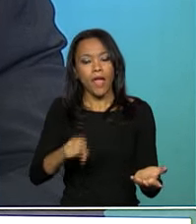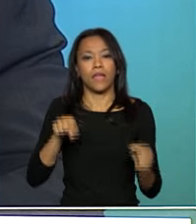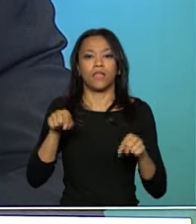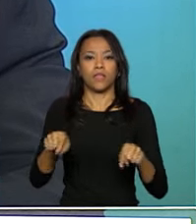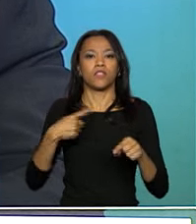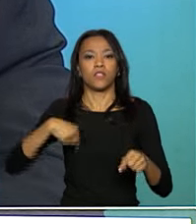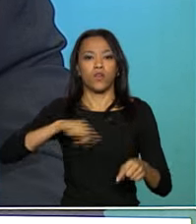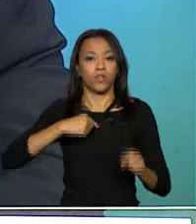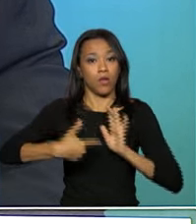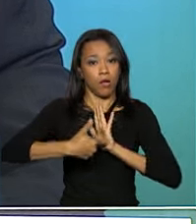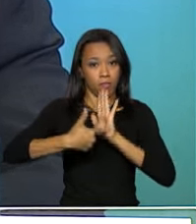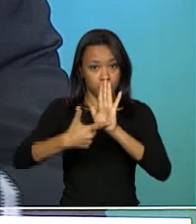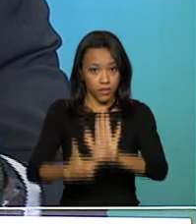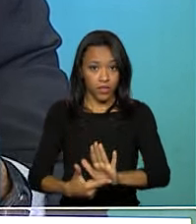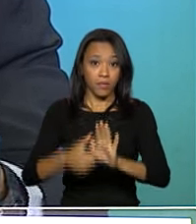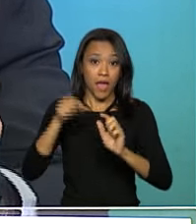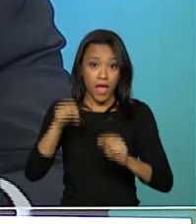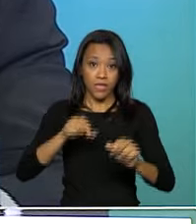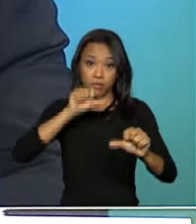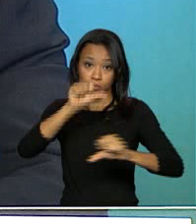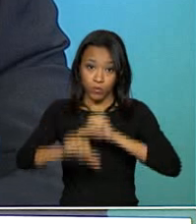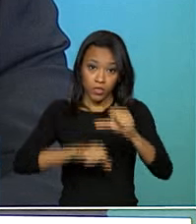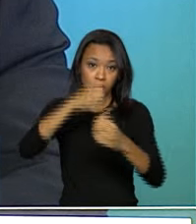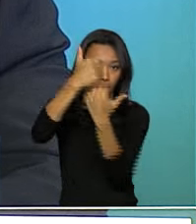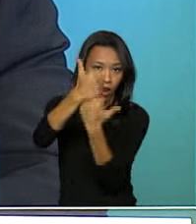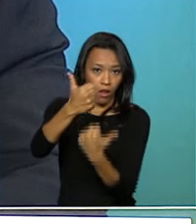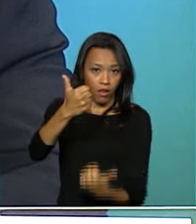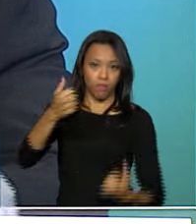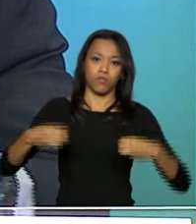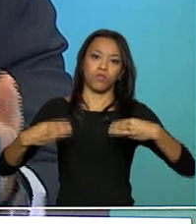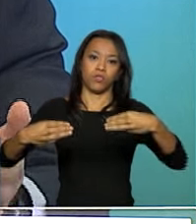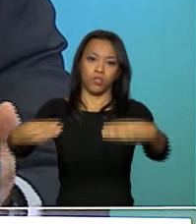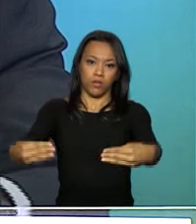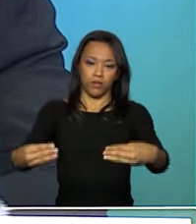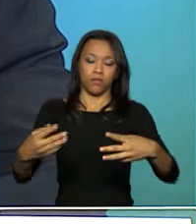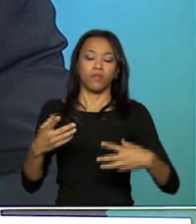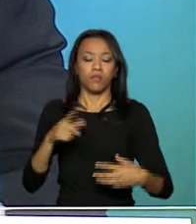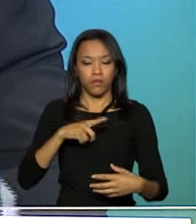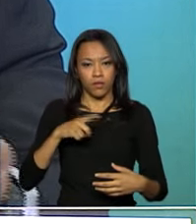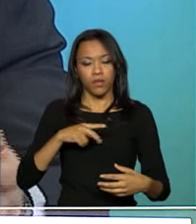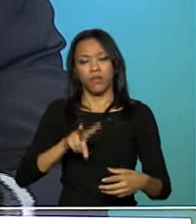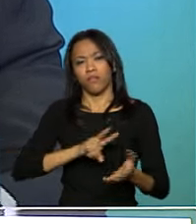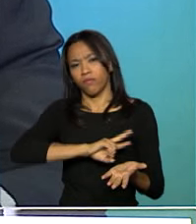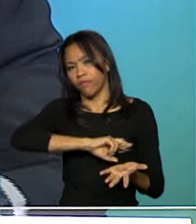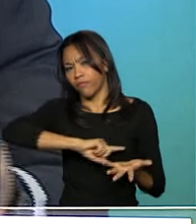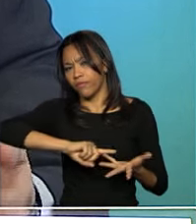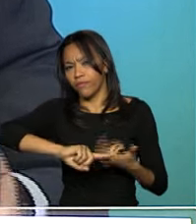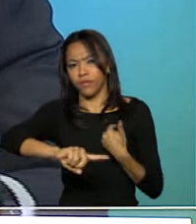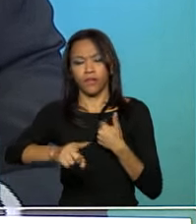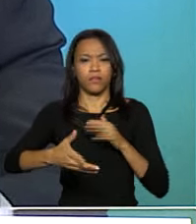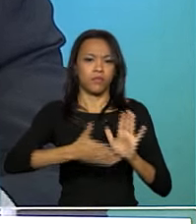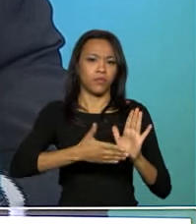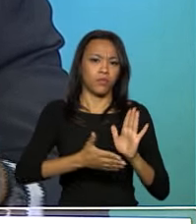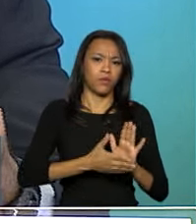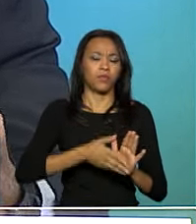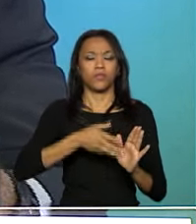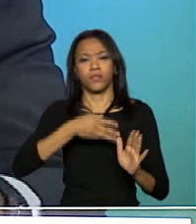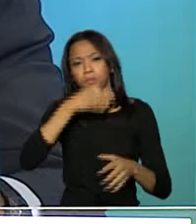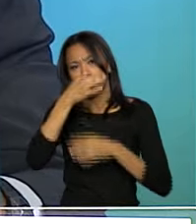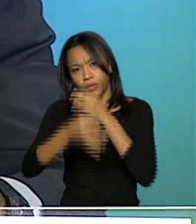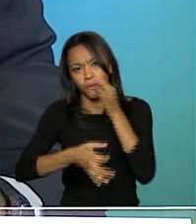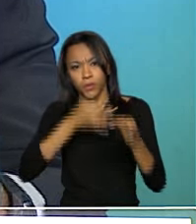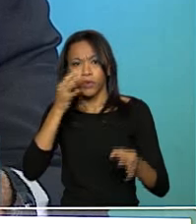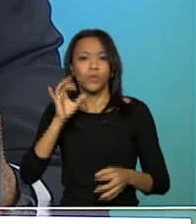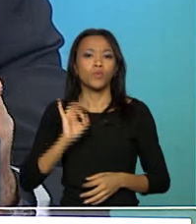eh apresentando essa reforma administrativa obviamente o governo já fez um mapeamento tem várias como eu falei há várias propostas há várias sugestões não só por